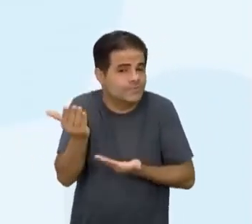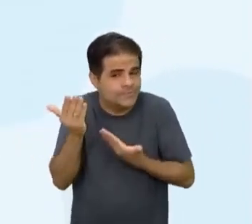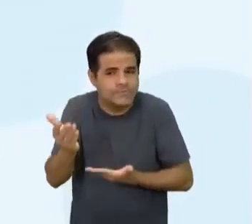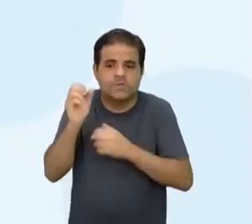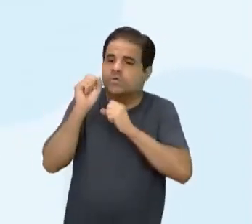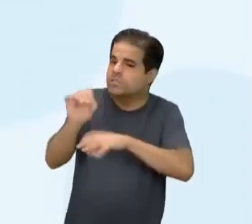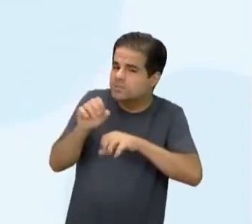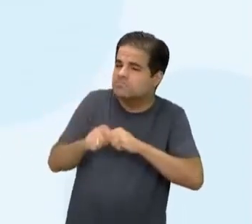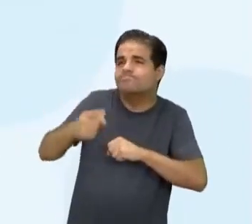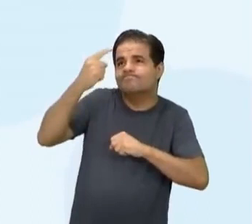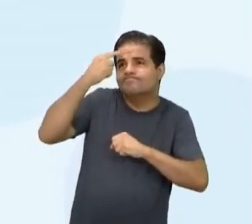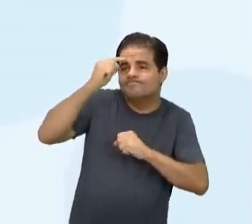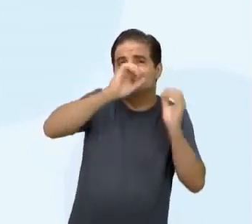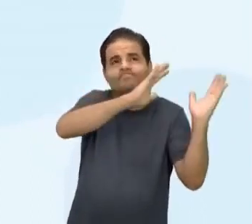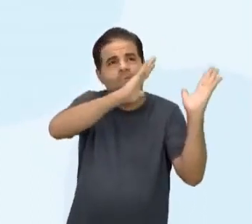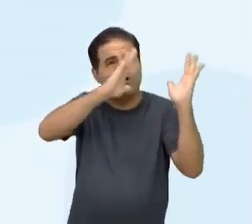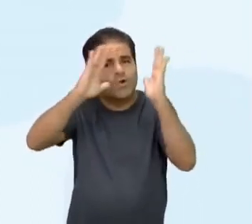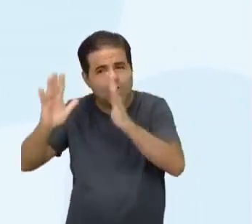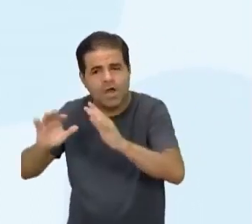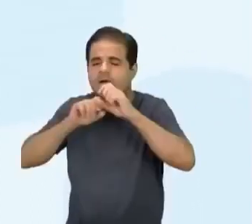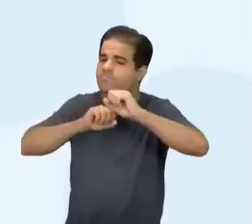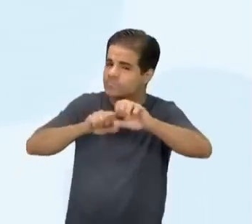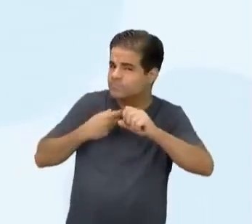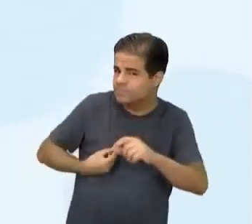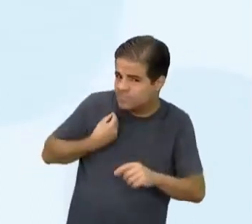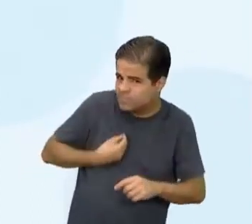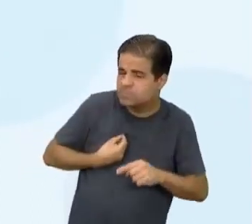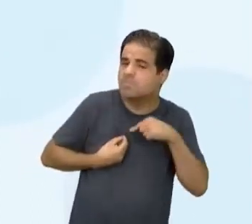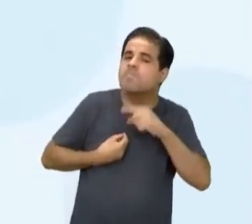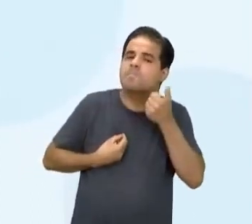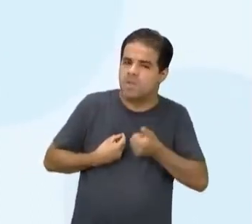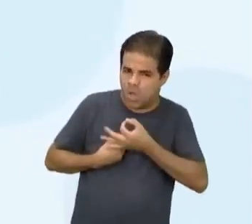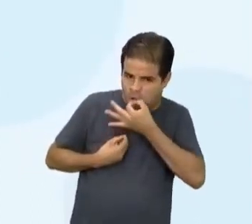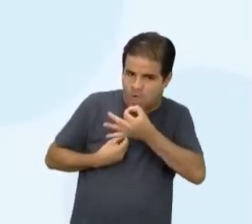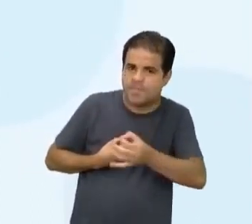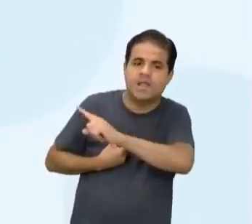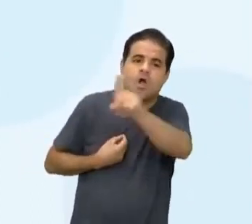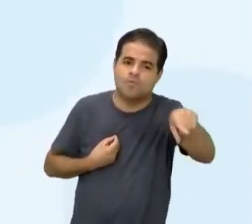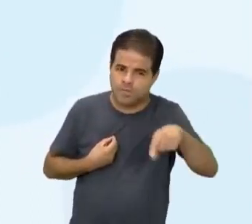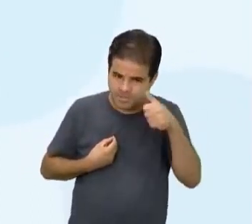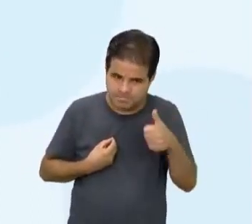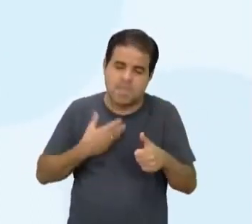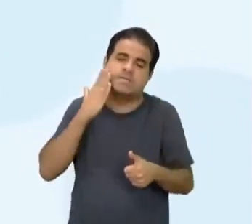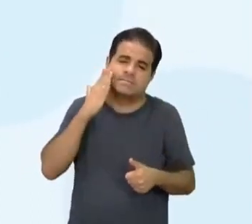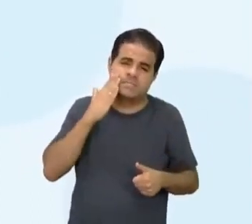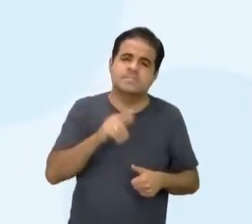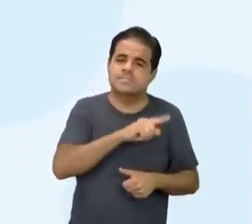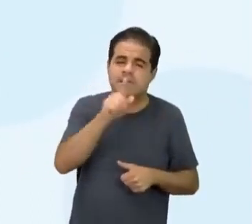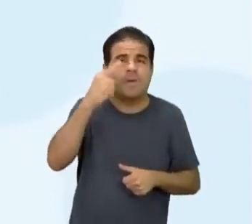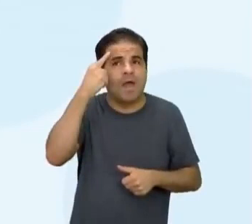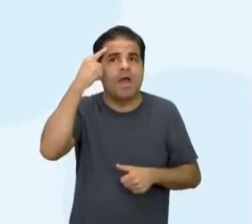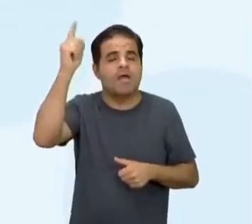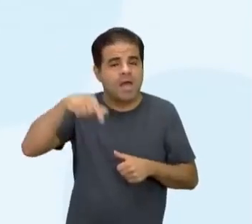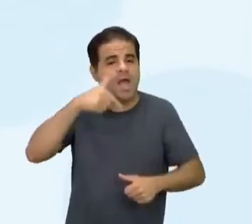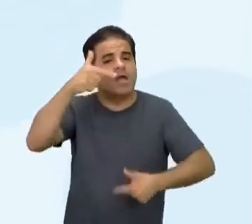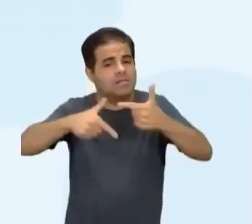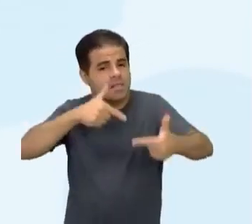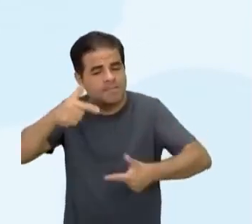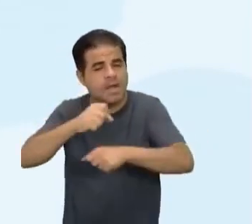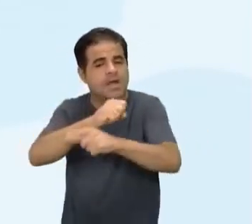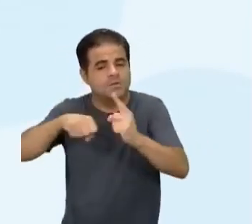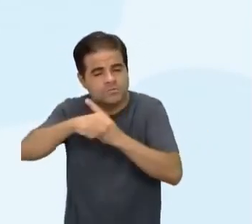a educação interdimensional. Então, metodologias ativas, que foi muito bem comentado aí por vocês, a ideia de trabalhar